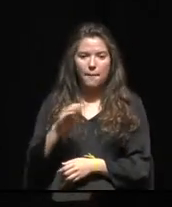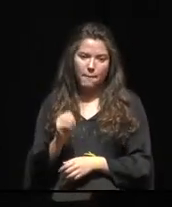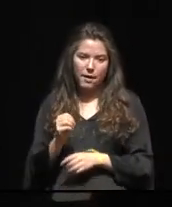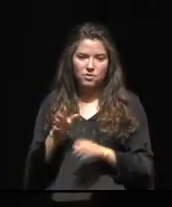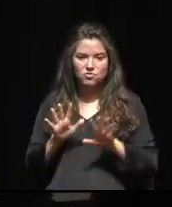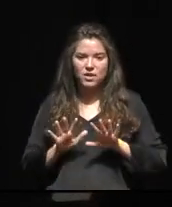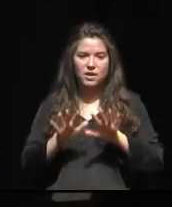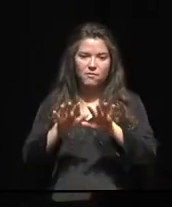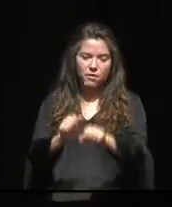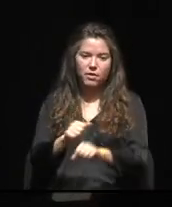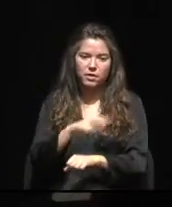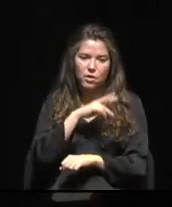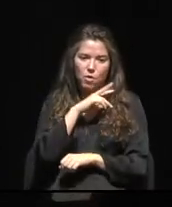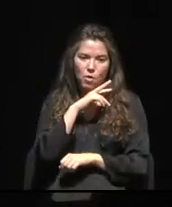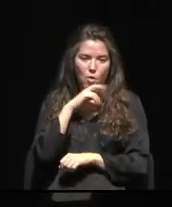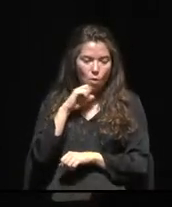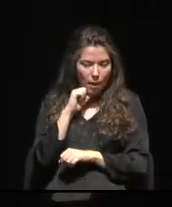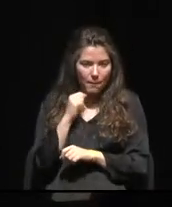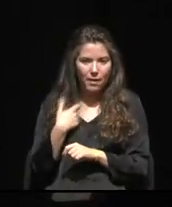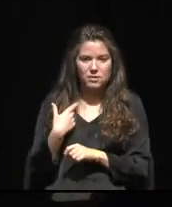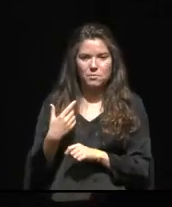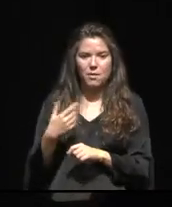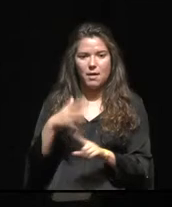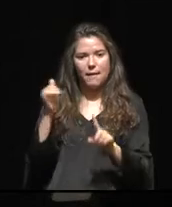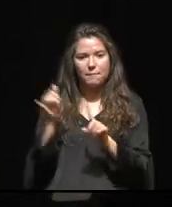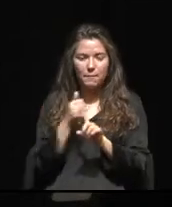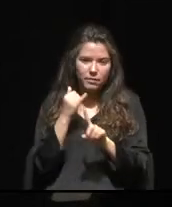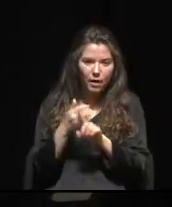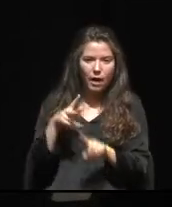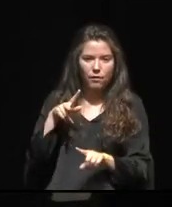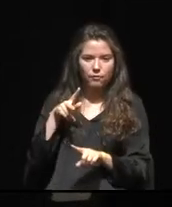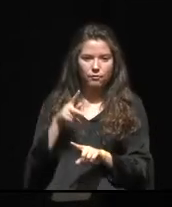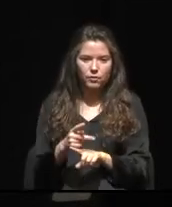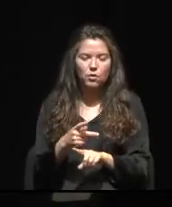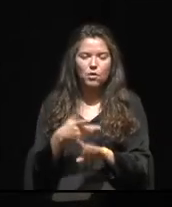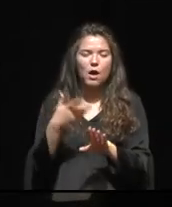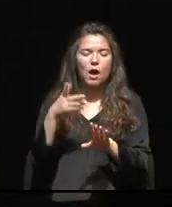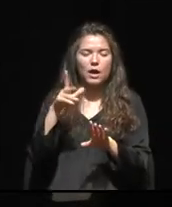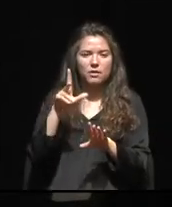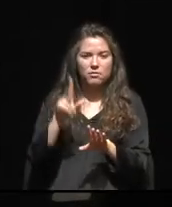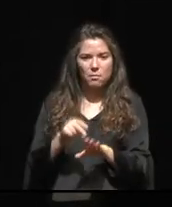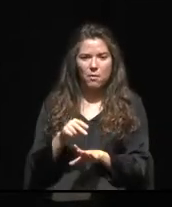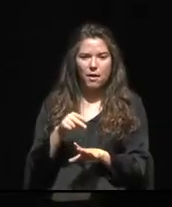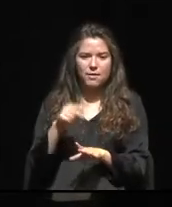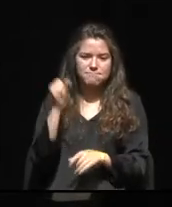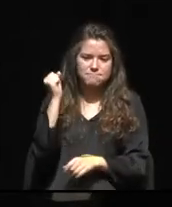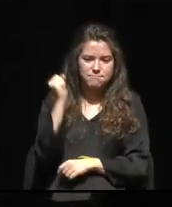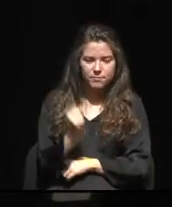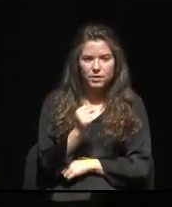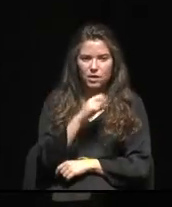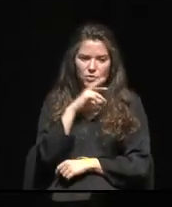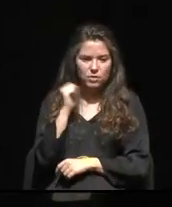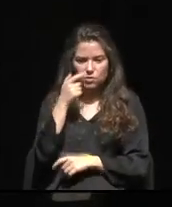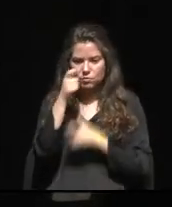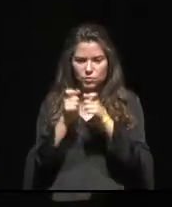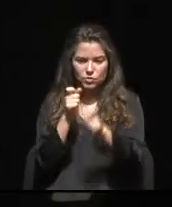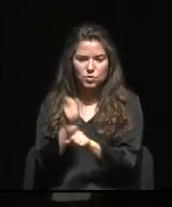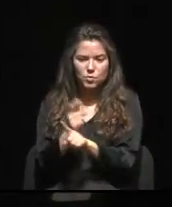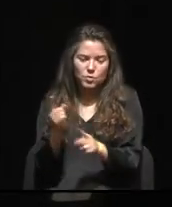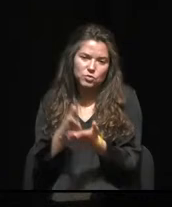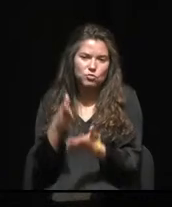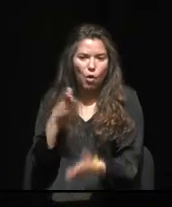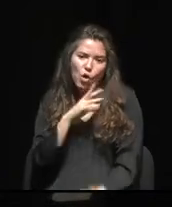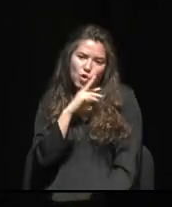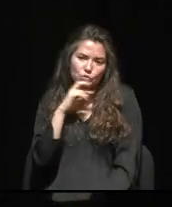para violar matar e raptar judeus violaram mataram e raptaram pessoas apenas por serem